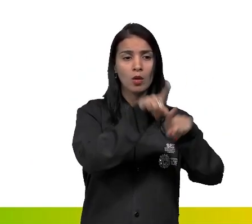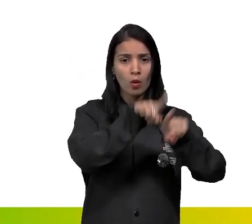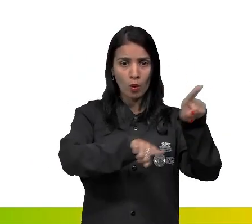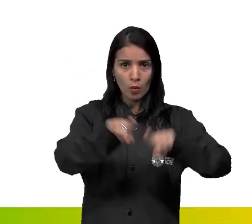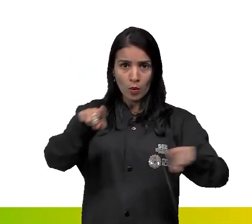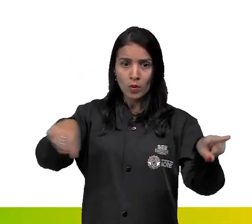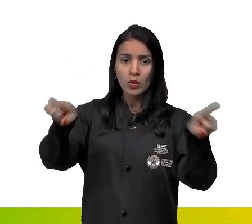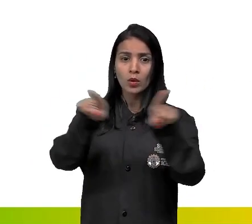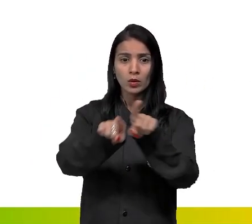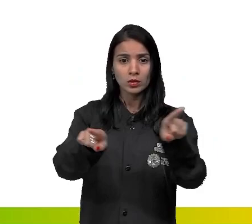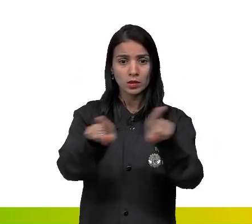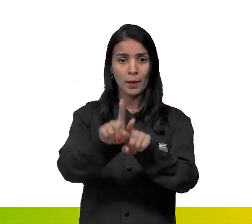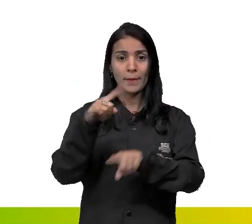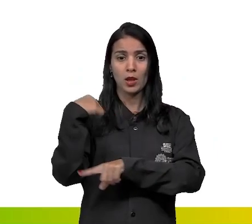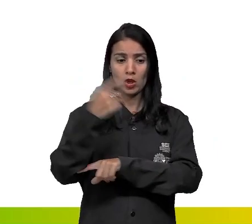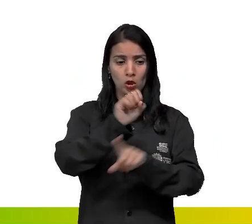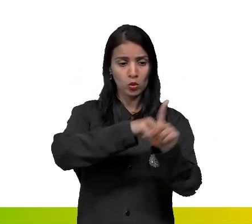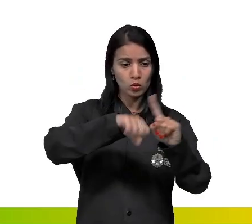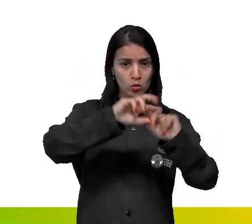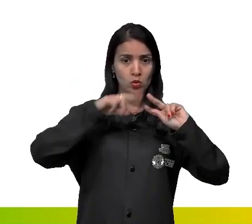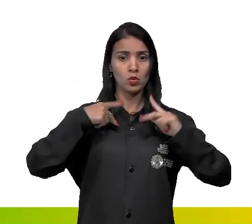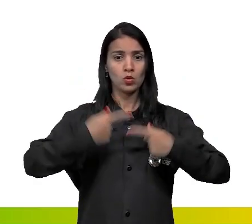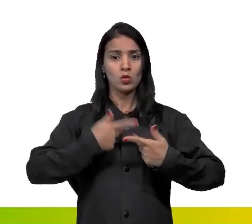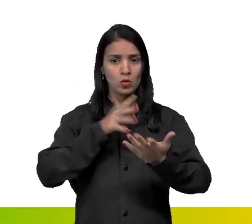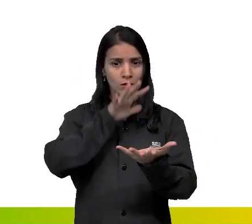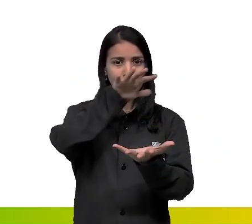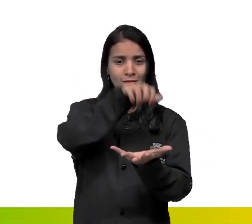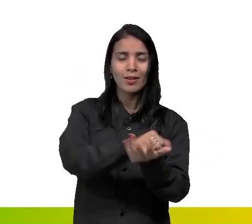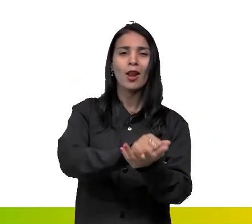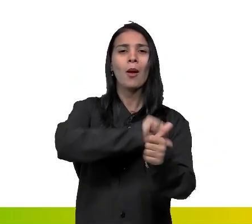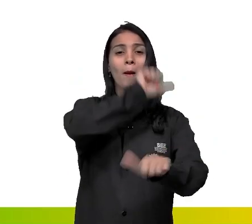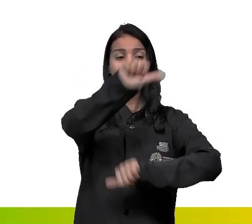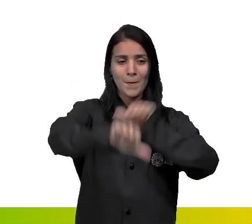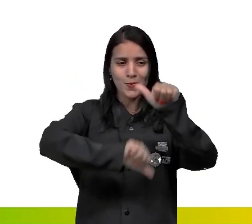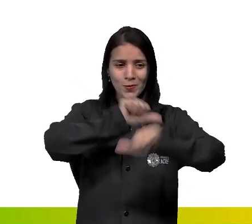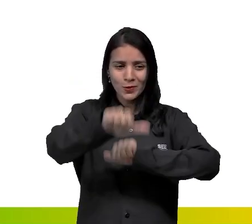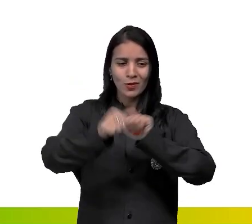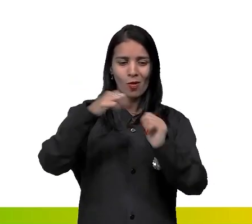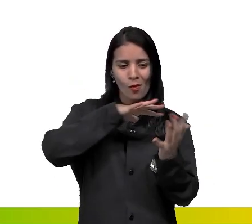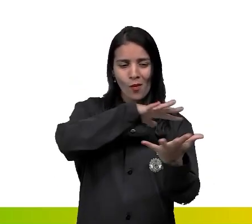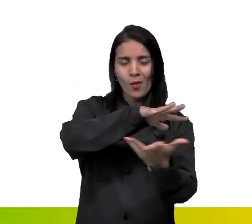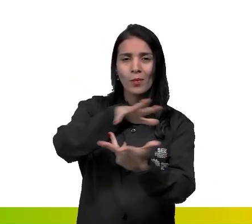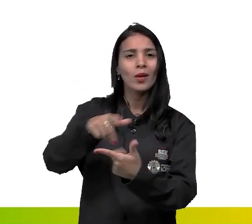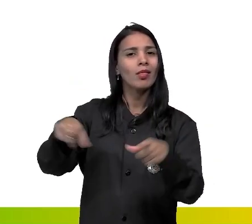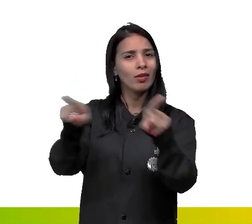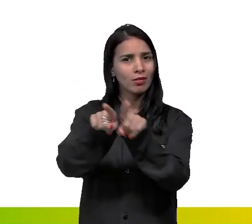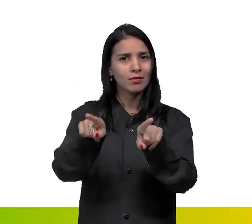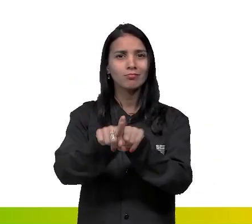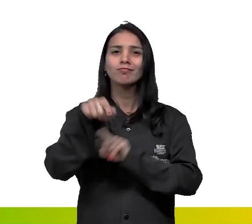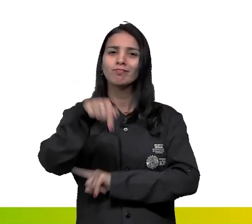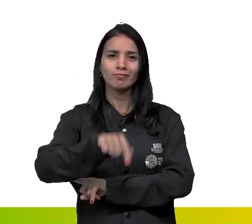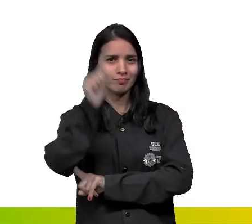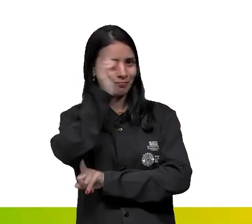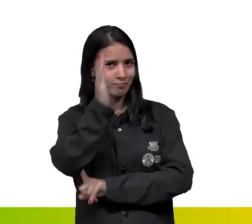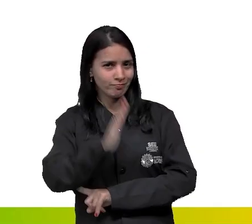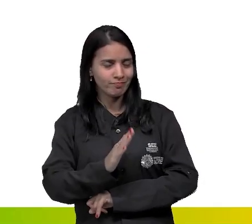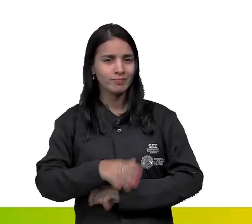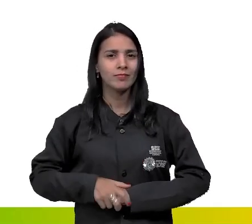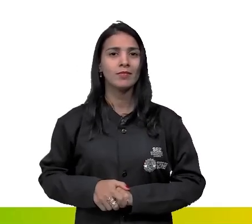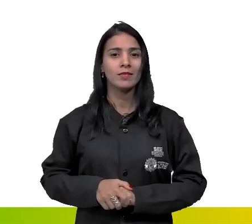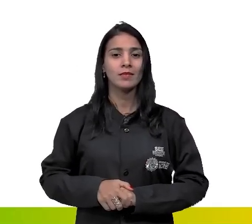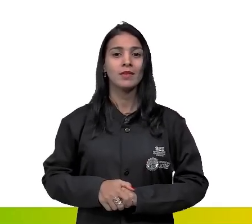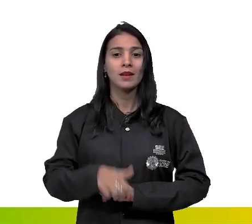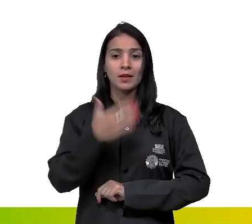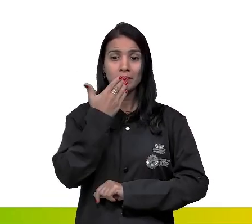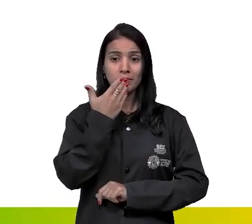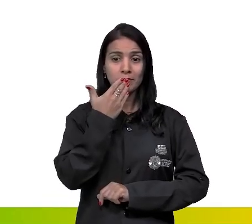sociedades humanas alterou os biomas do planeta, assim como no Brasil. Aí vem o comando da questão,